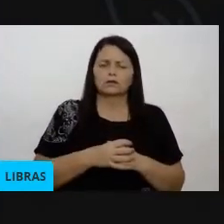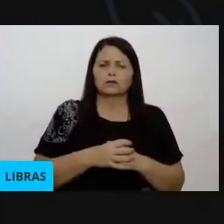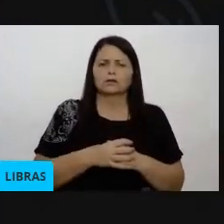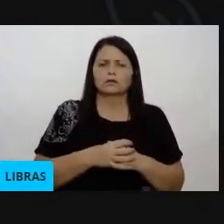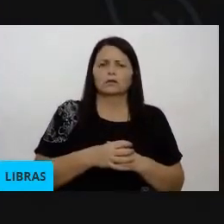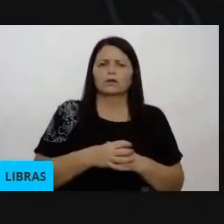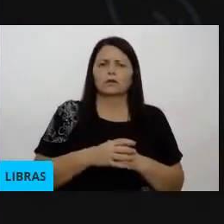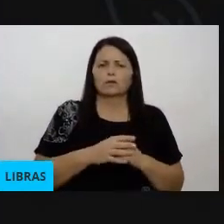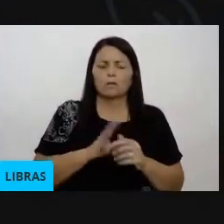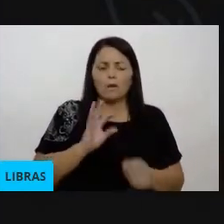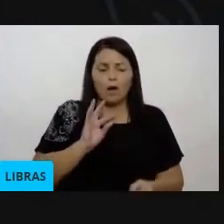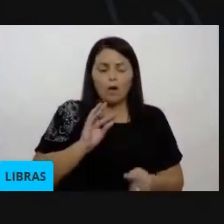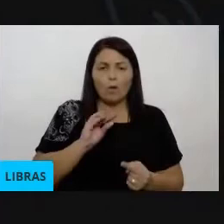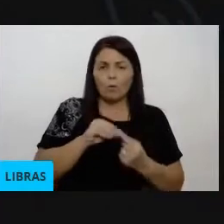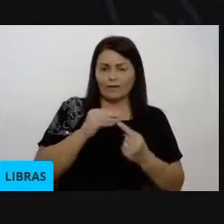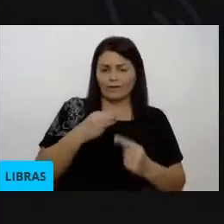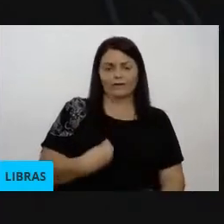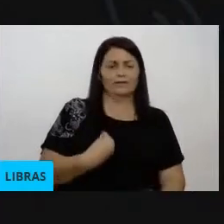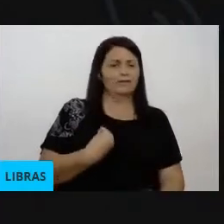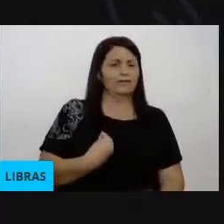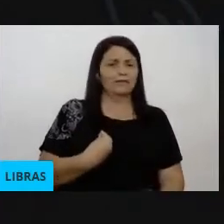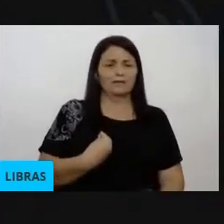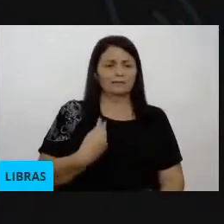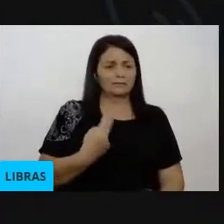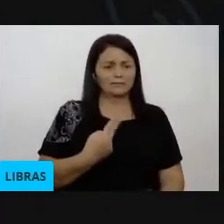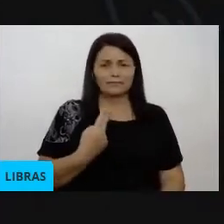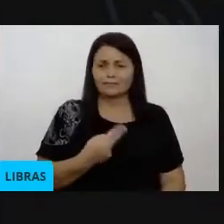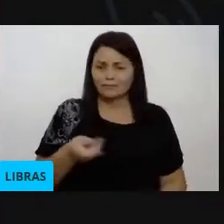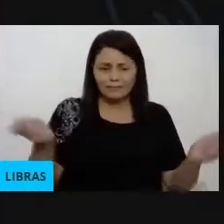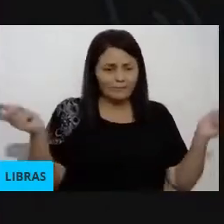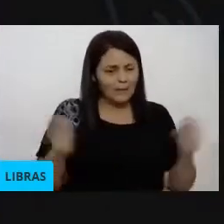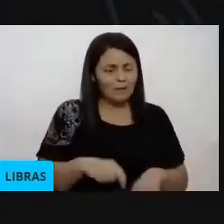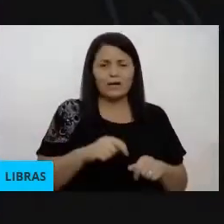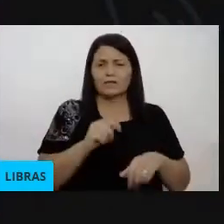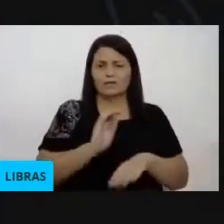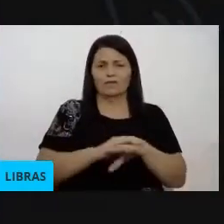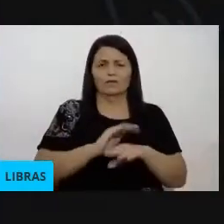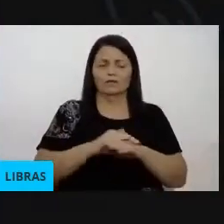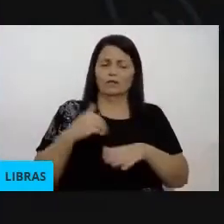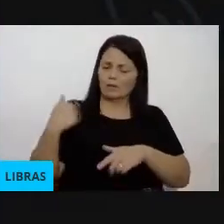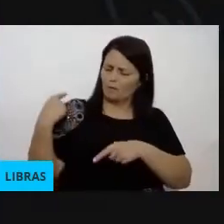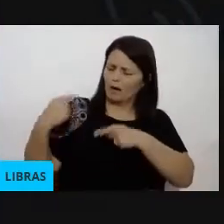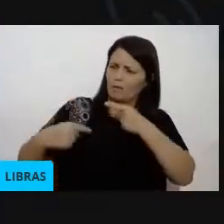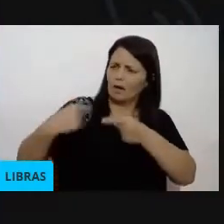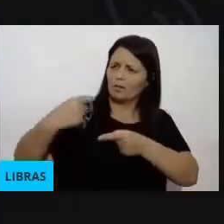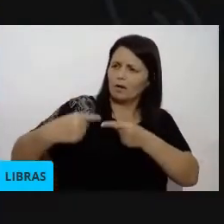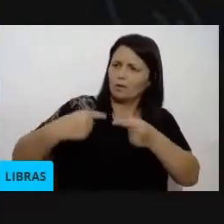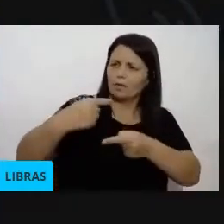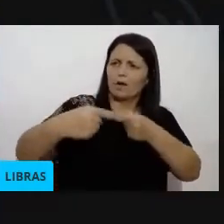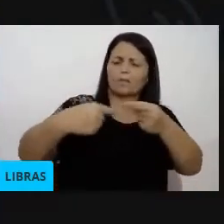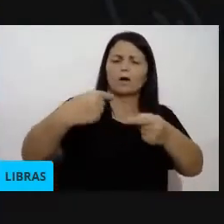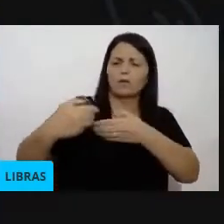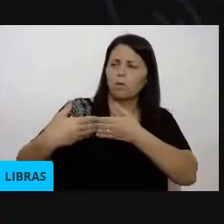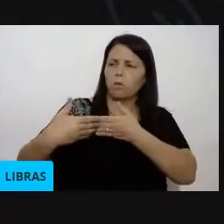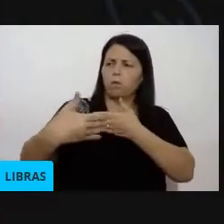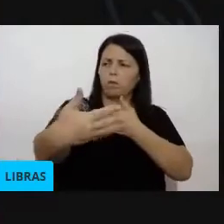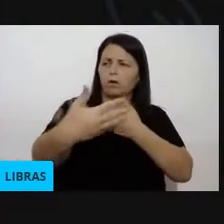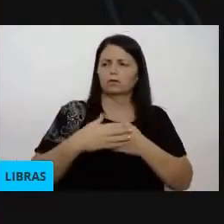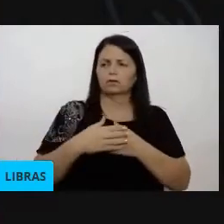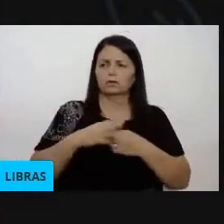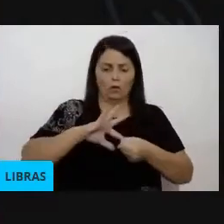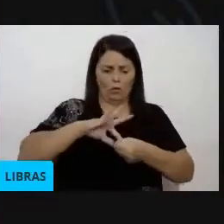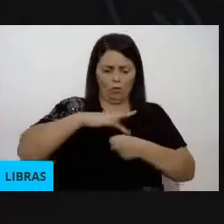Numa única vida, a gente não consegue fazer tanta coisa, mas a gente tem que pensar nas gerações lá para frente. O Covid é um